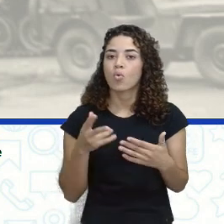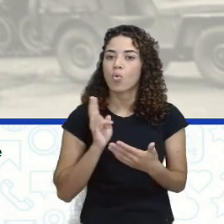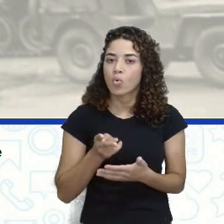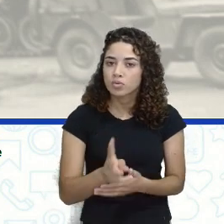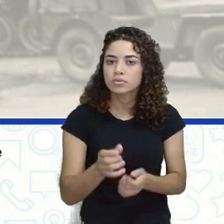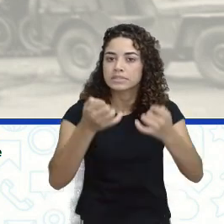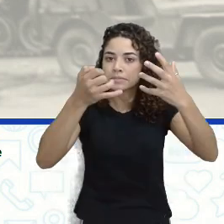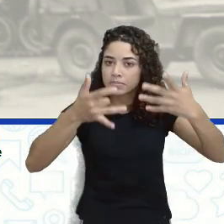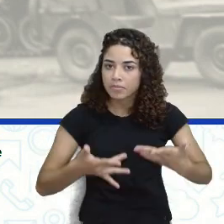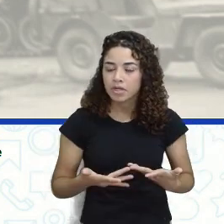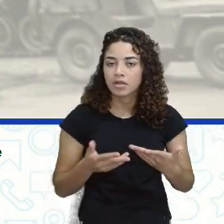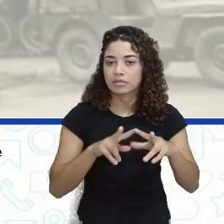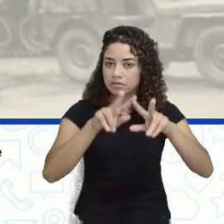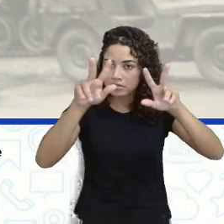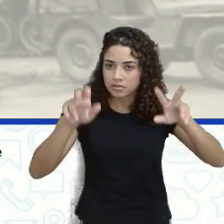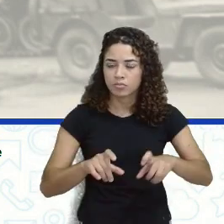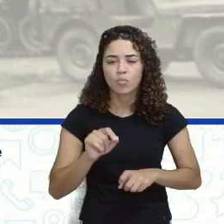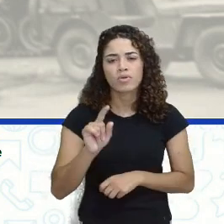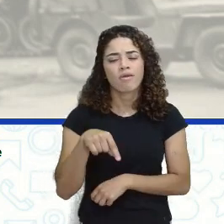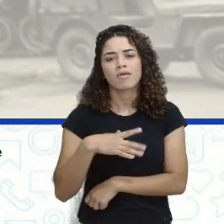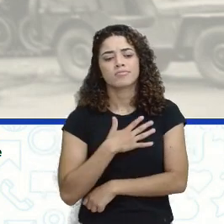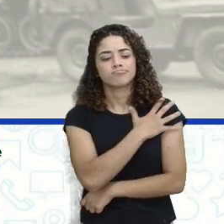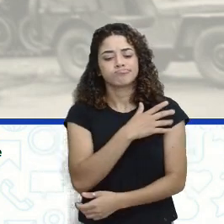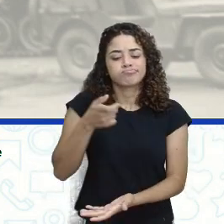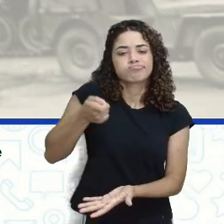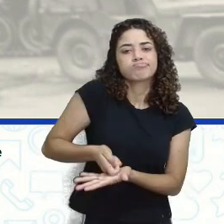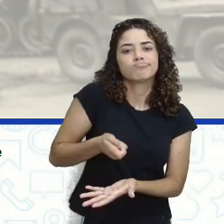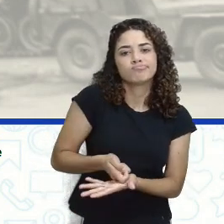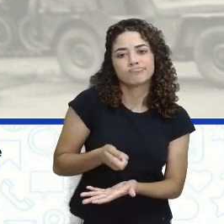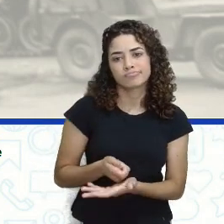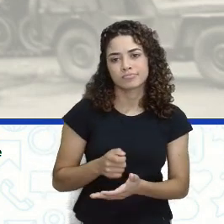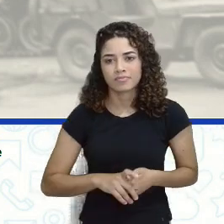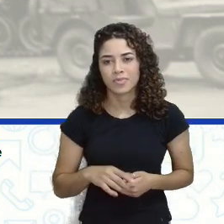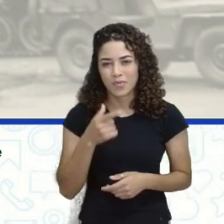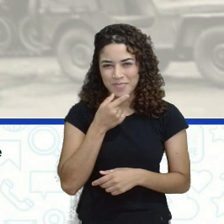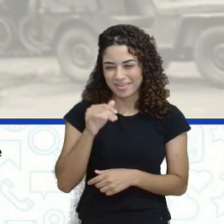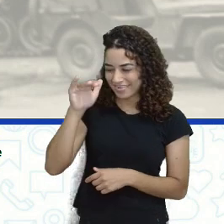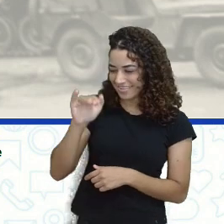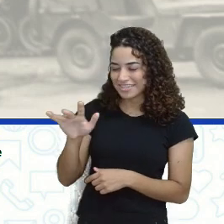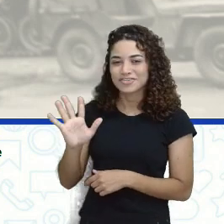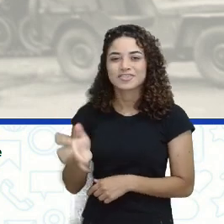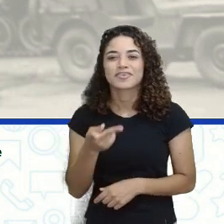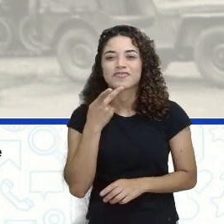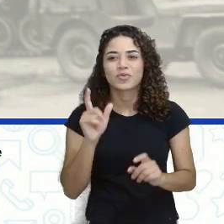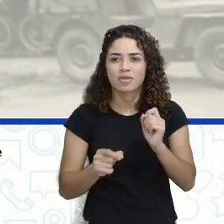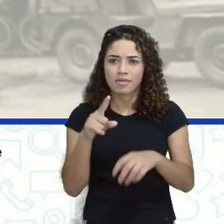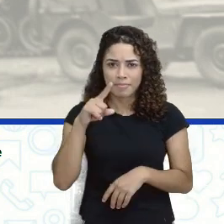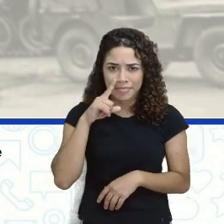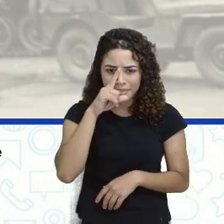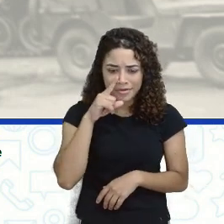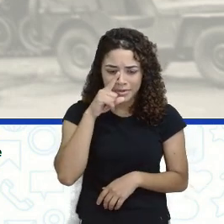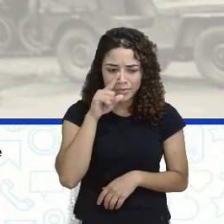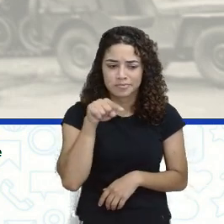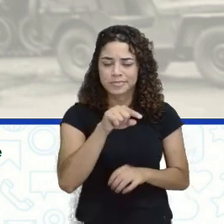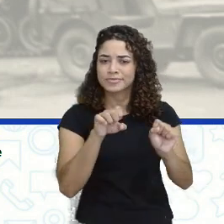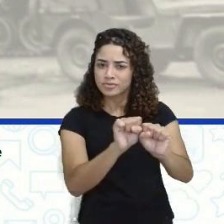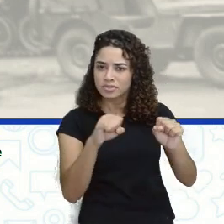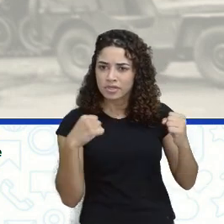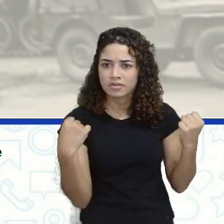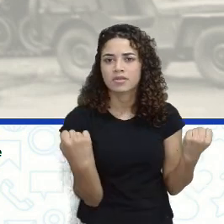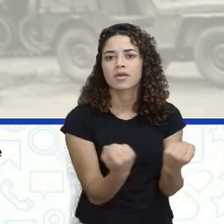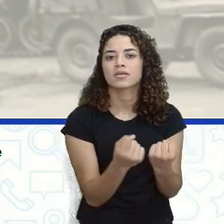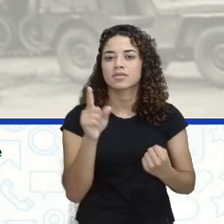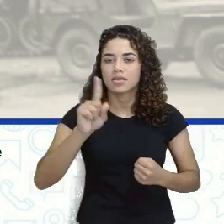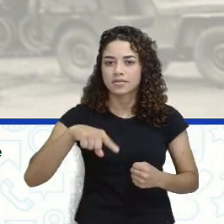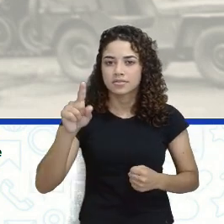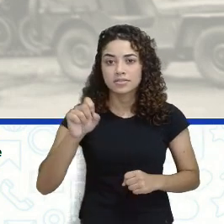falando disso, né? Então, o que é uma ditadura, né? Como o Fofozinho já diz aqui, é muito perigoso para a sociedade um regime